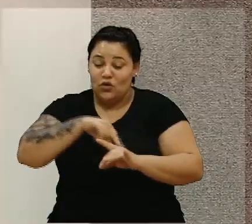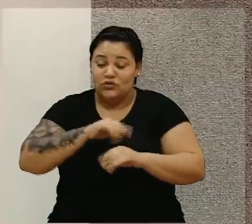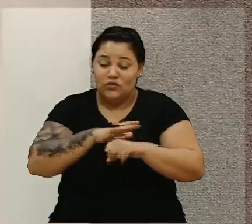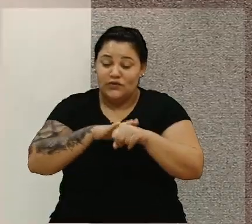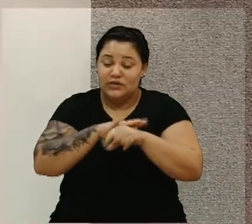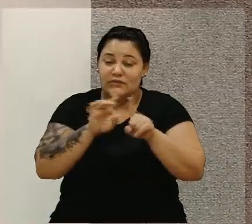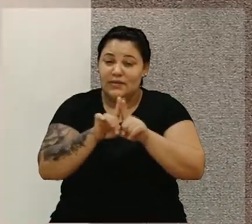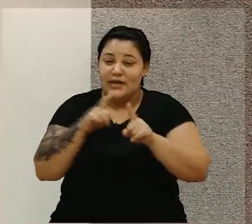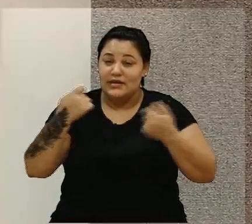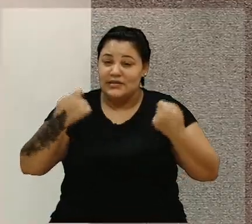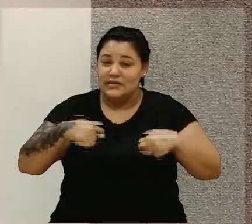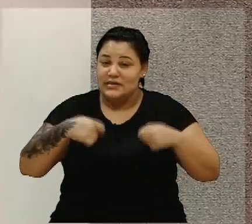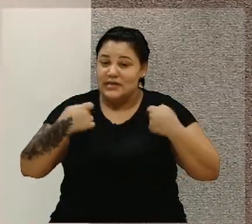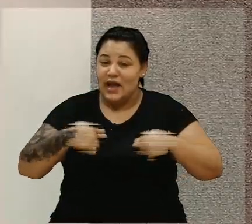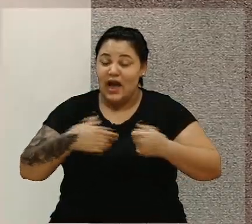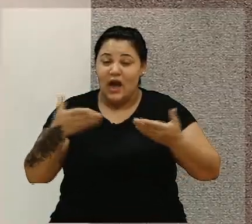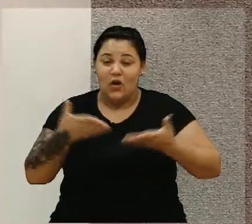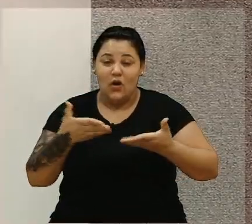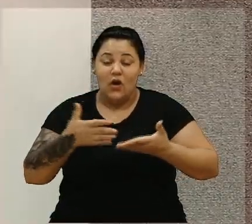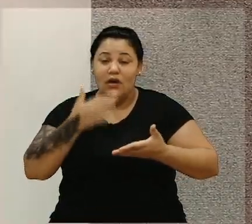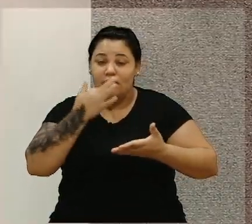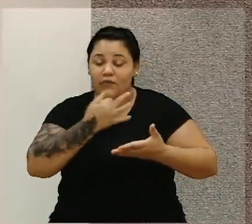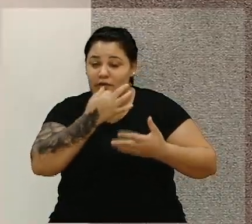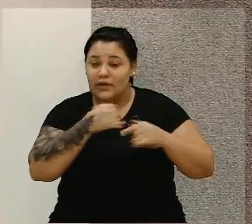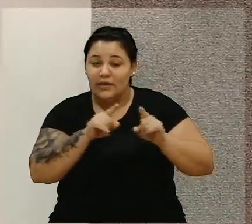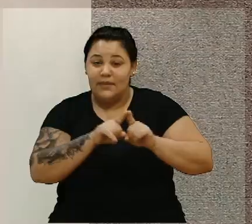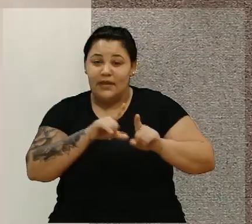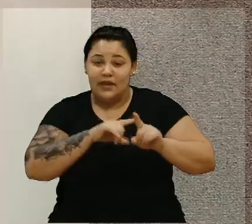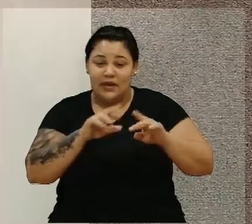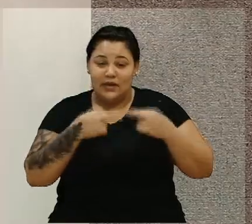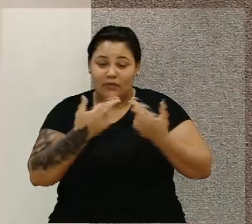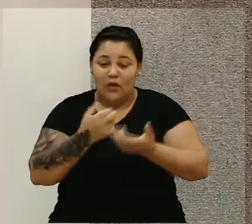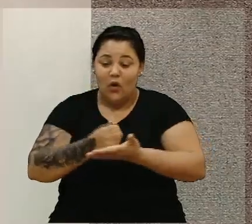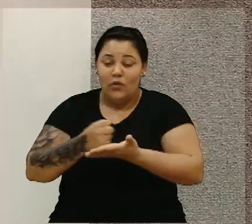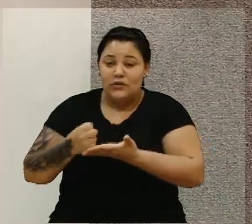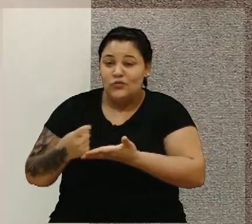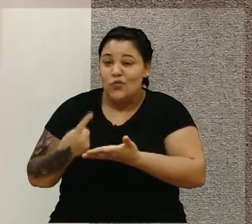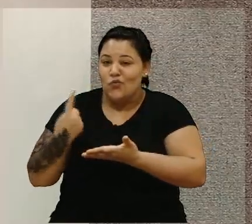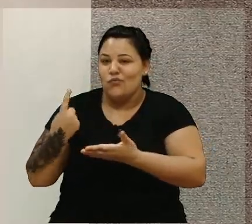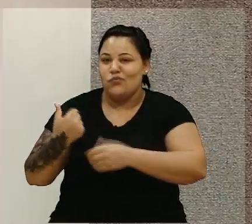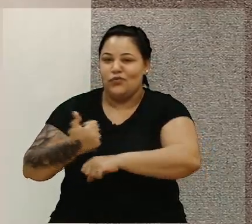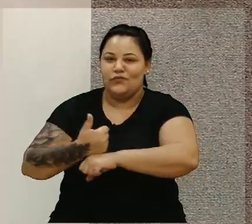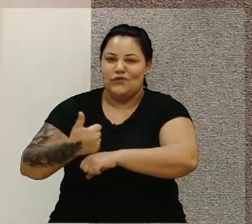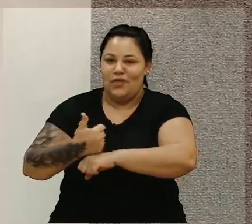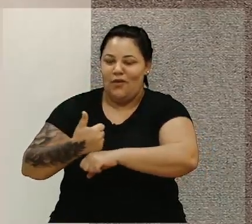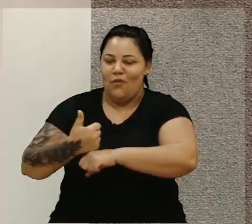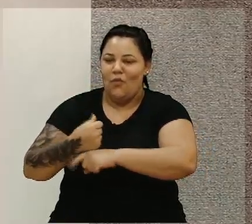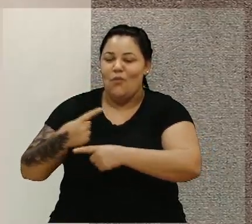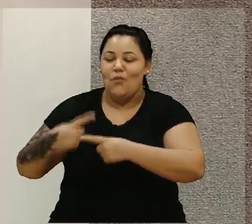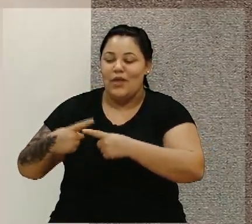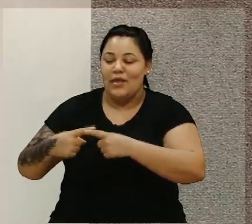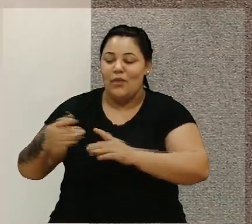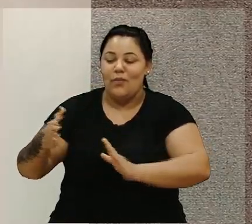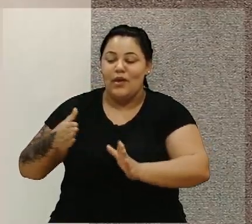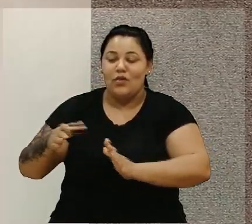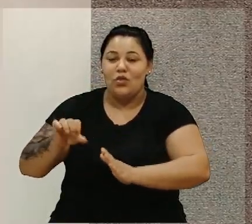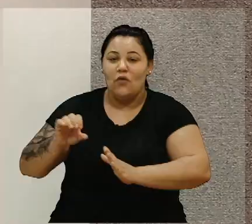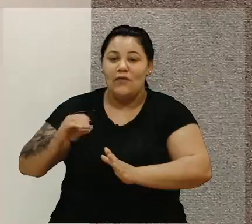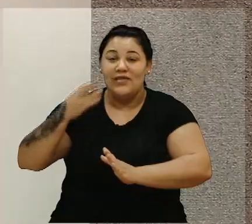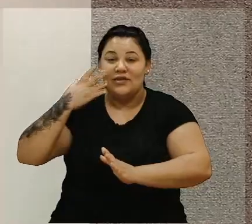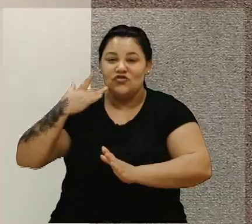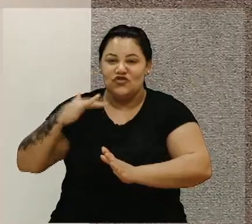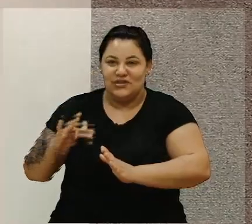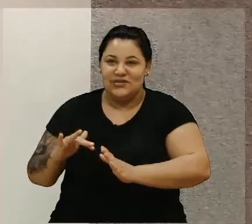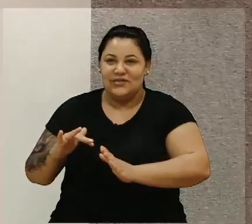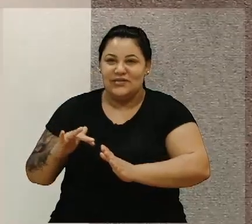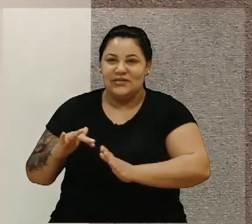agora em Forqueta existe a urgência de a contratação de um profissional, porque está nesse período de 90 dias entre a